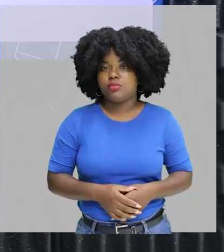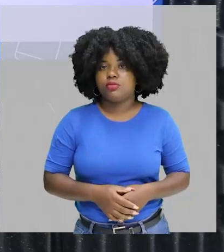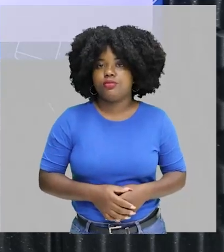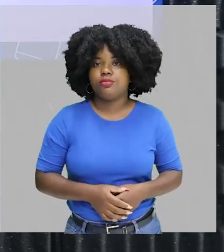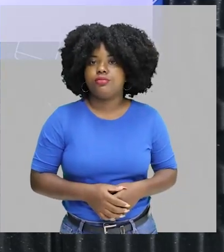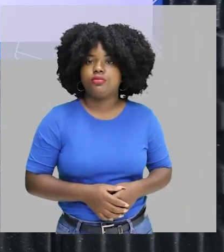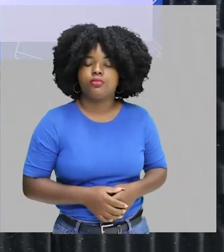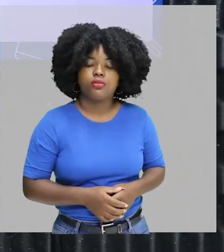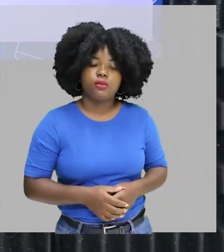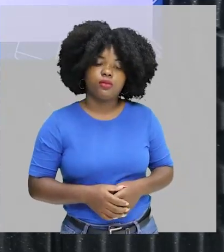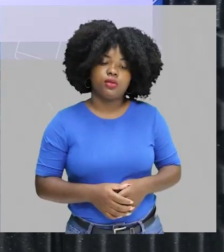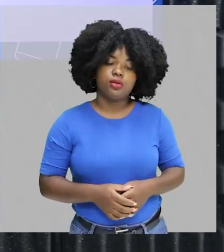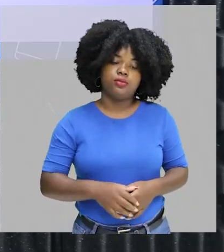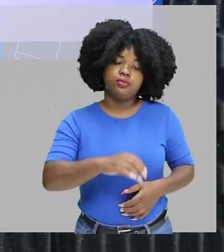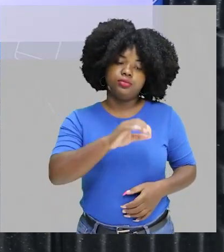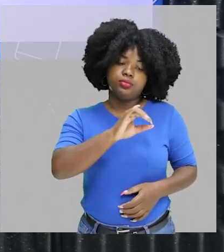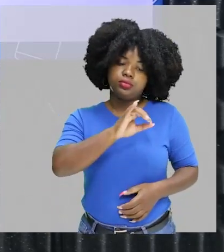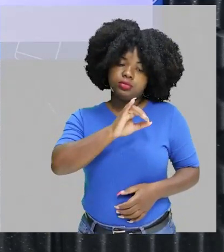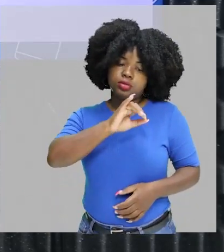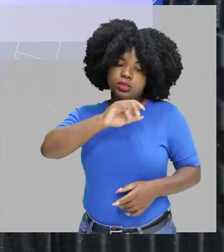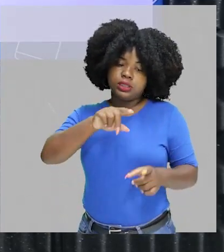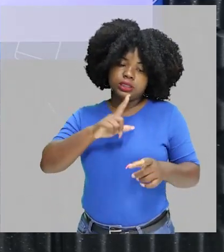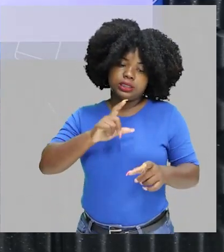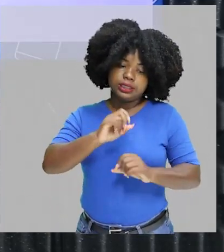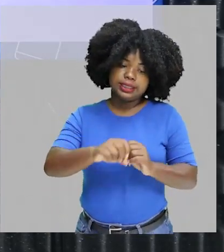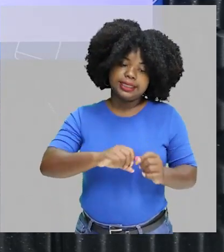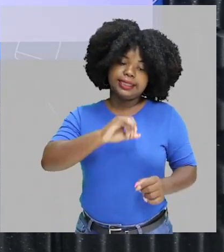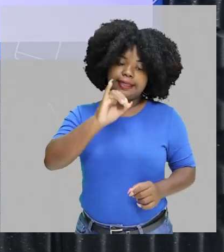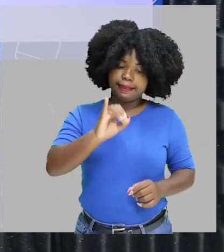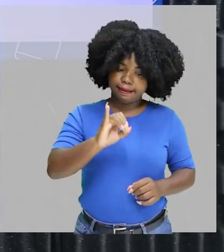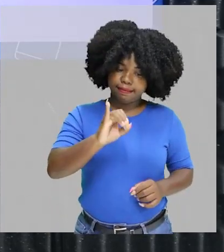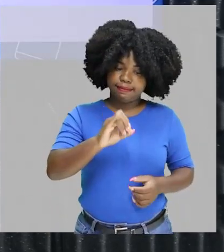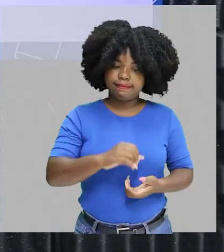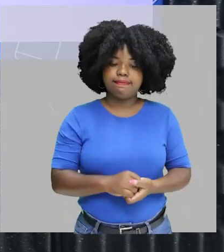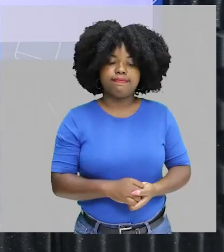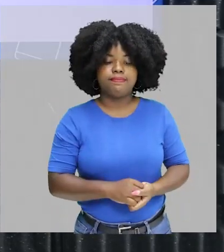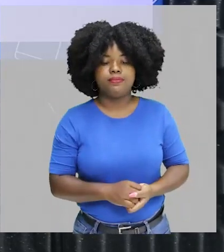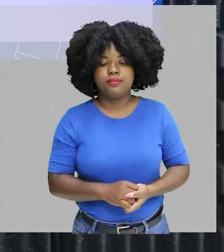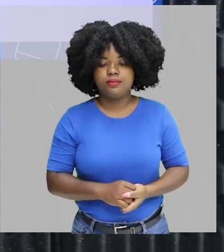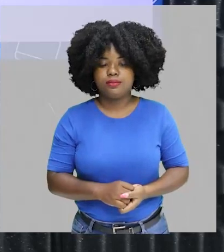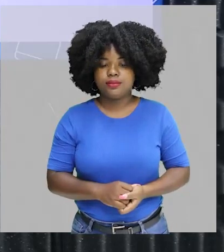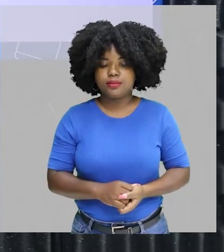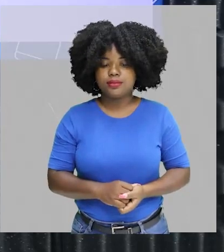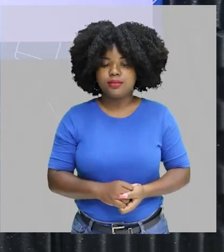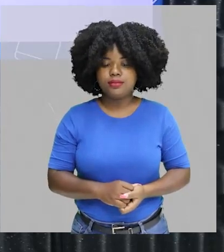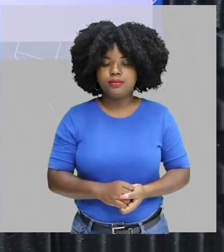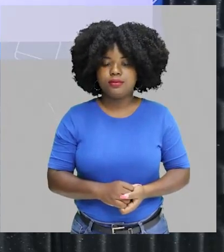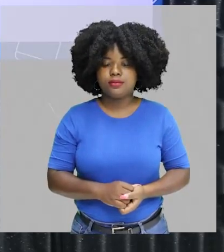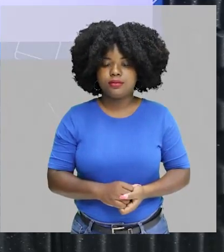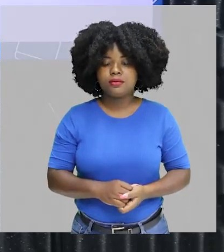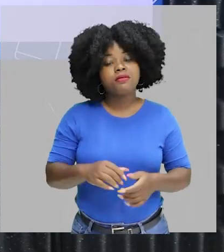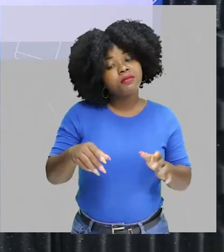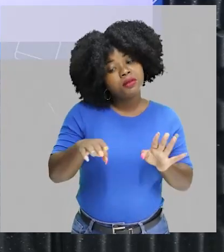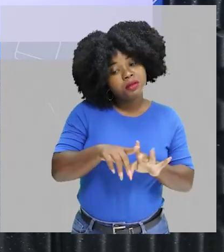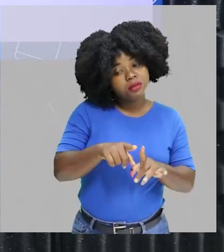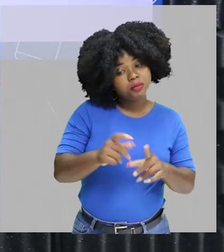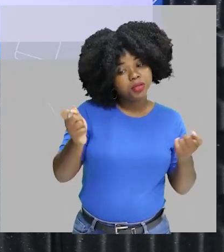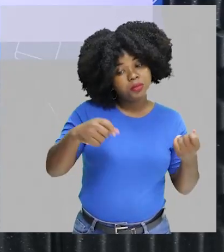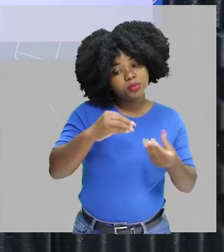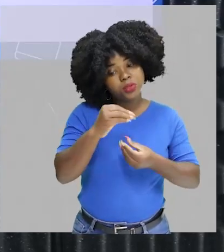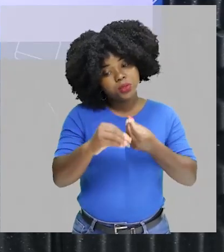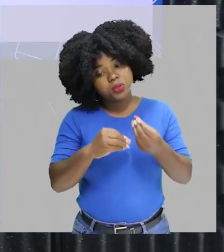bromo. Iodeto, porque apresenta agora o iodo na sua estrutura. Também ele pode